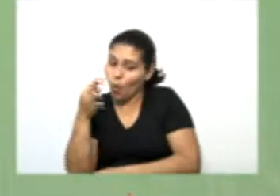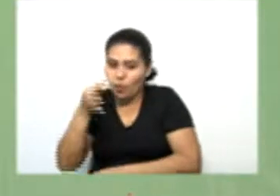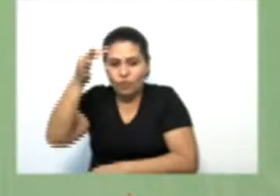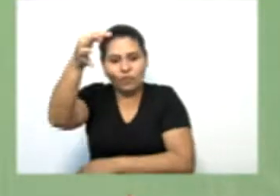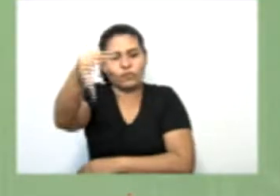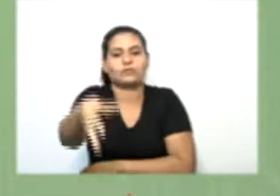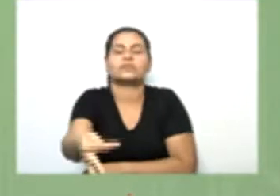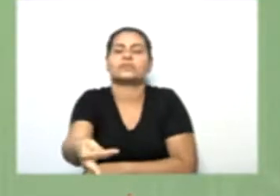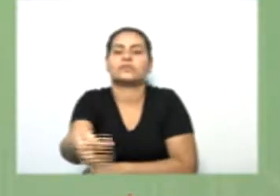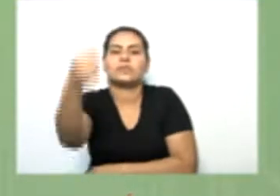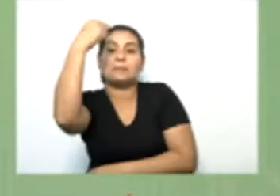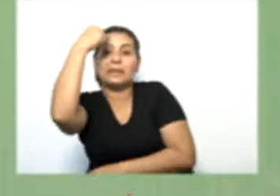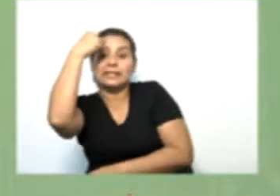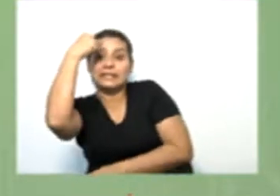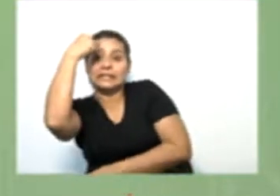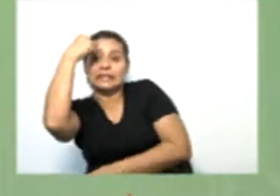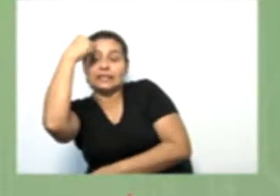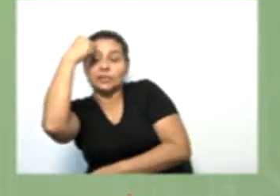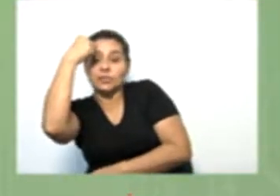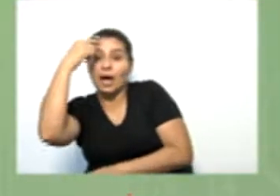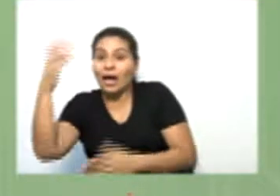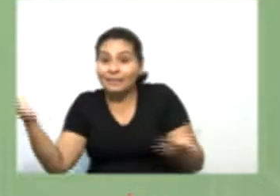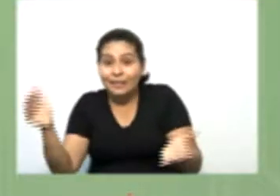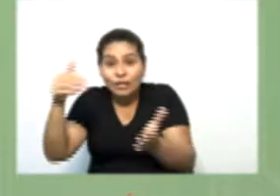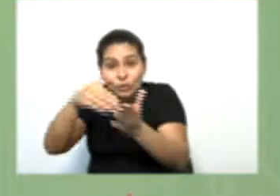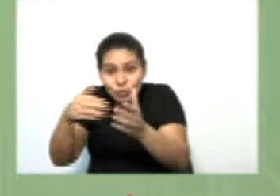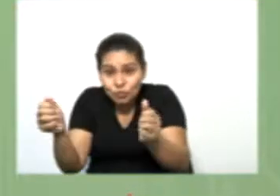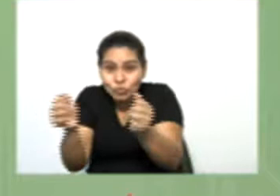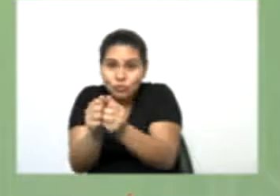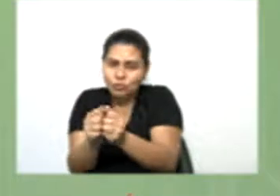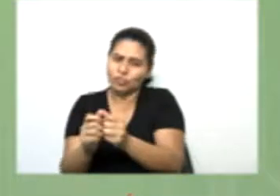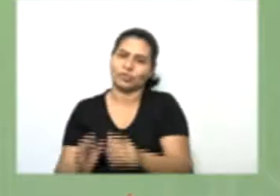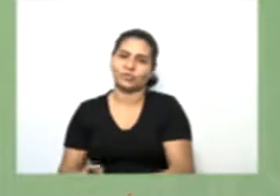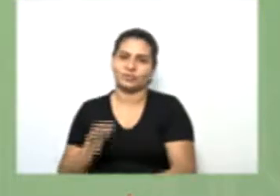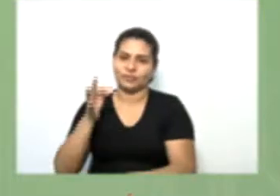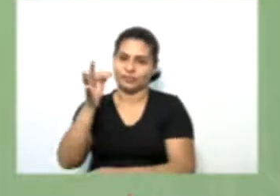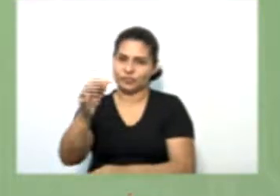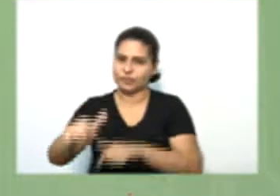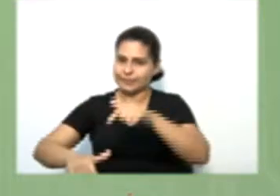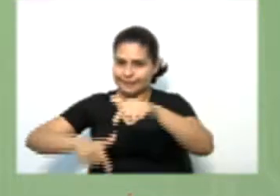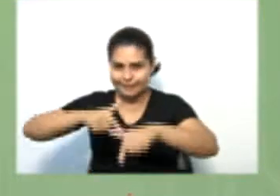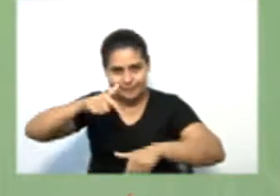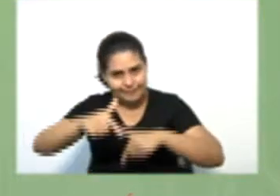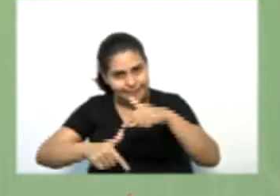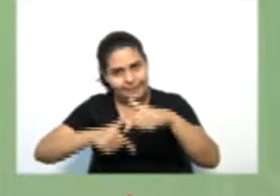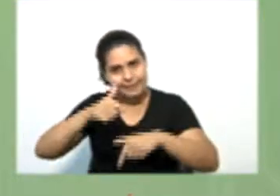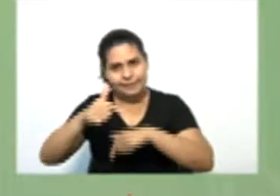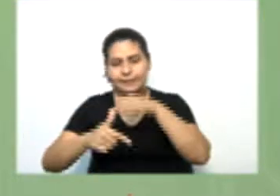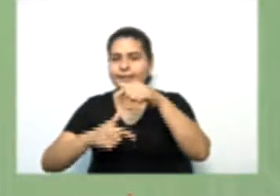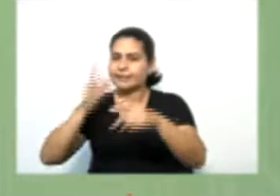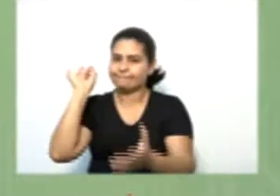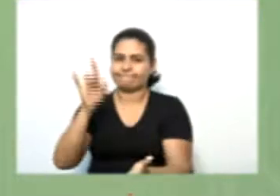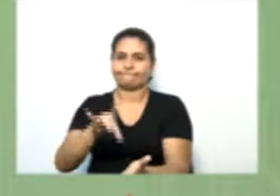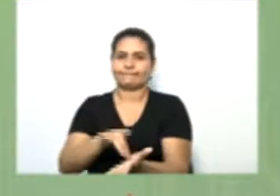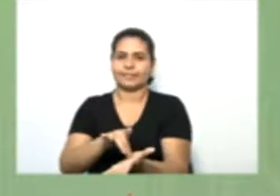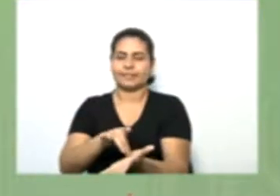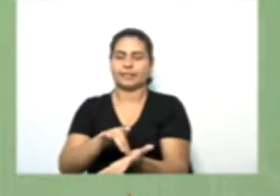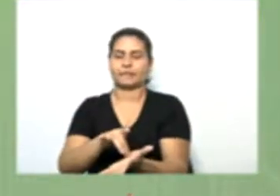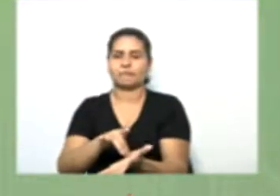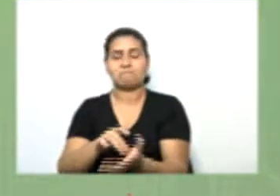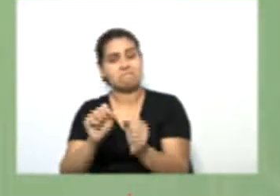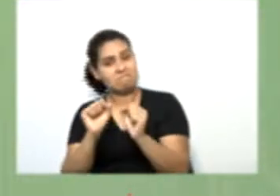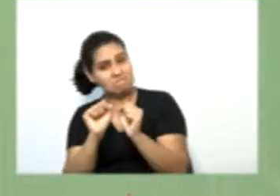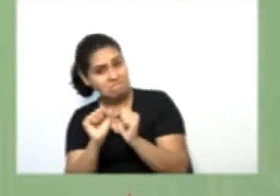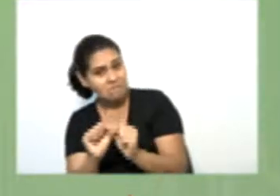pensando agora e também pensando no que podemos fazer até juntos no futuro. Trabalha-se sobre a realidade.